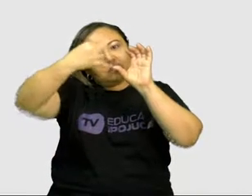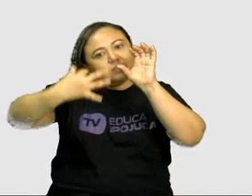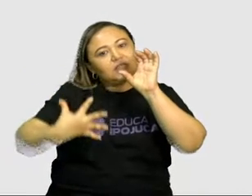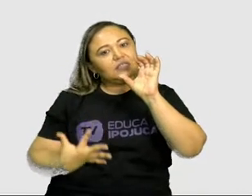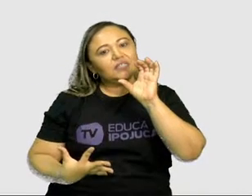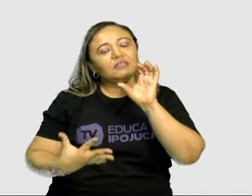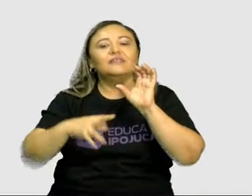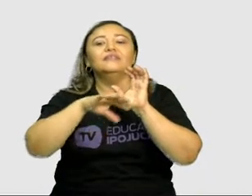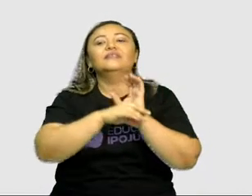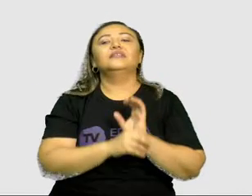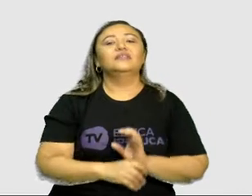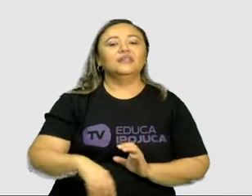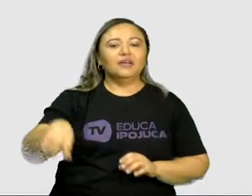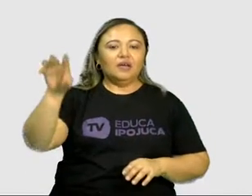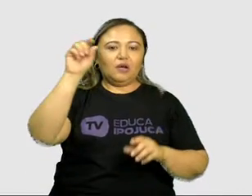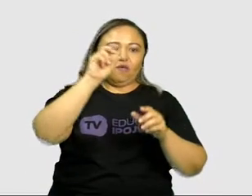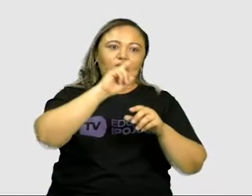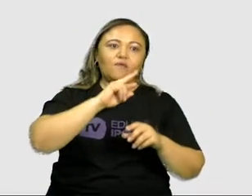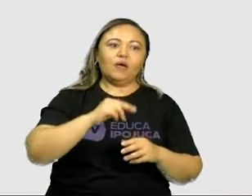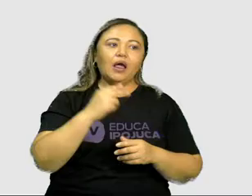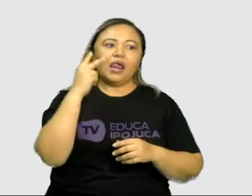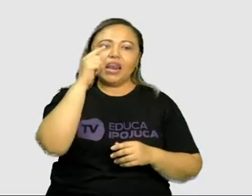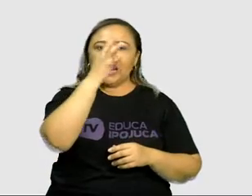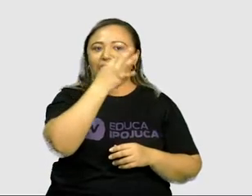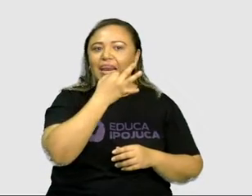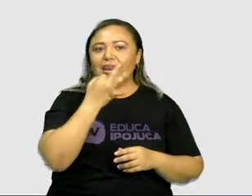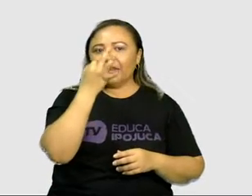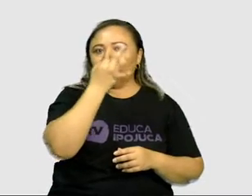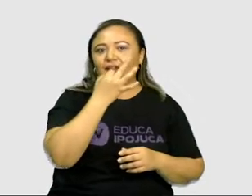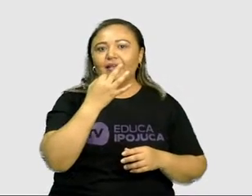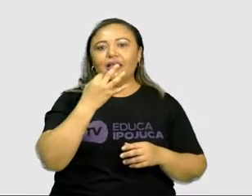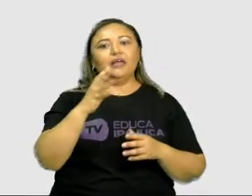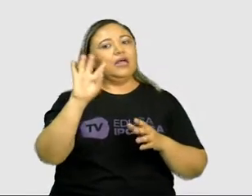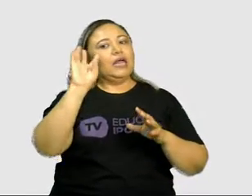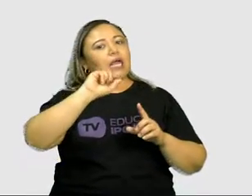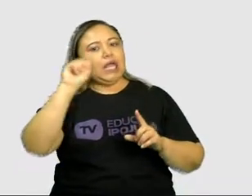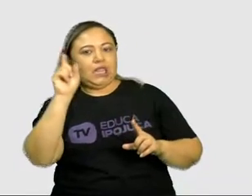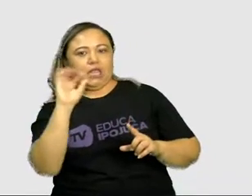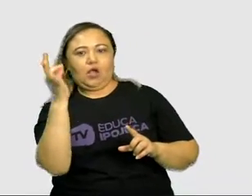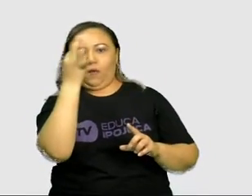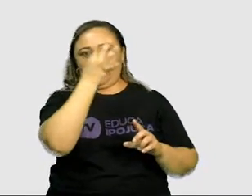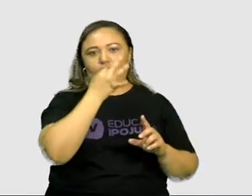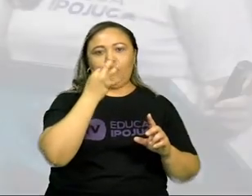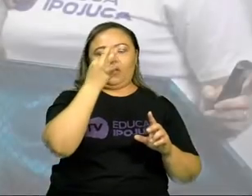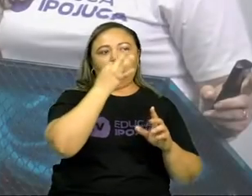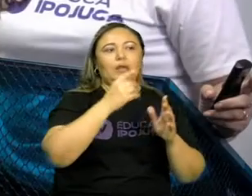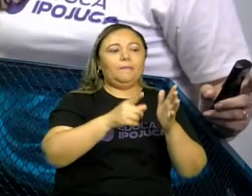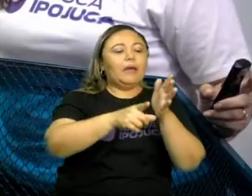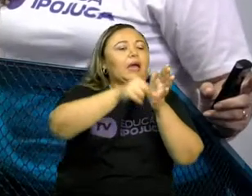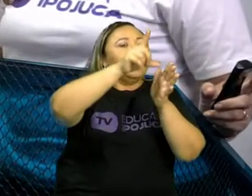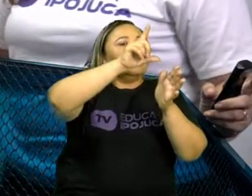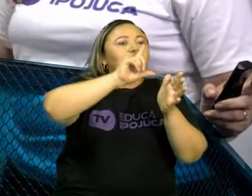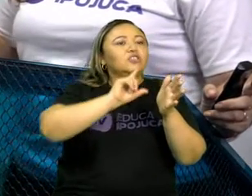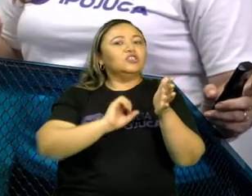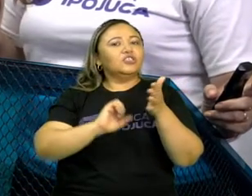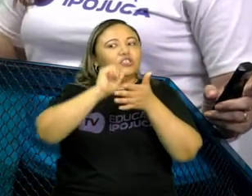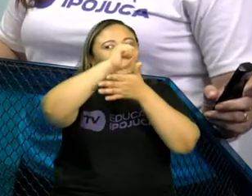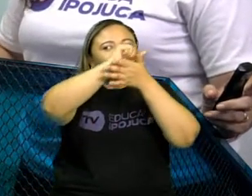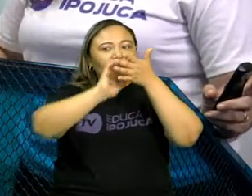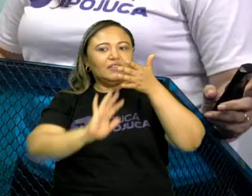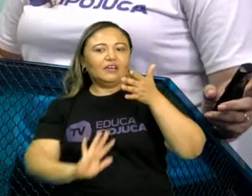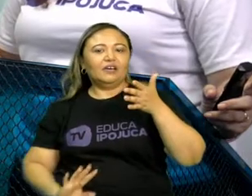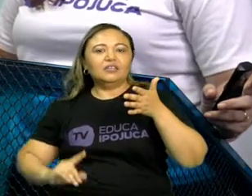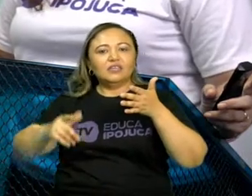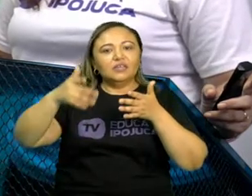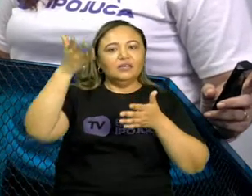linguagem verbal, não verbal e mista. Mas antes disso, a gente vai retomar o desafio. Tenho